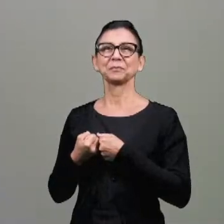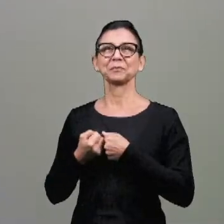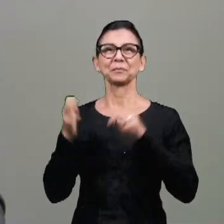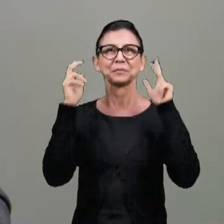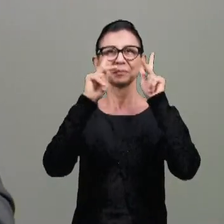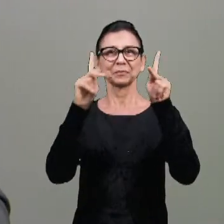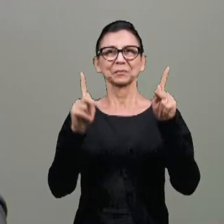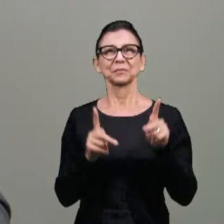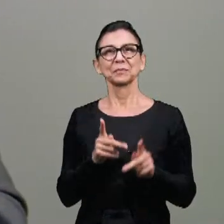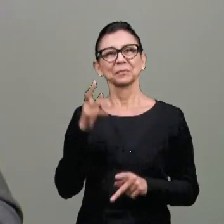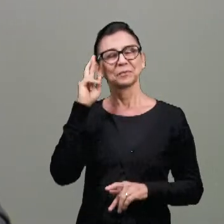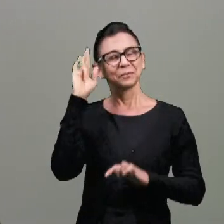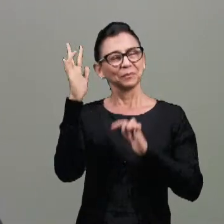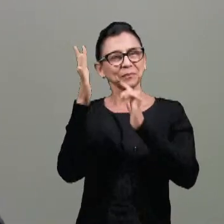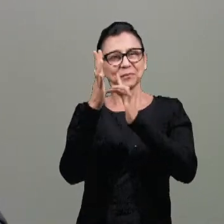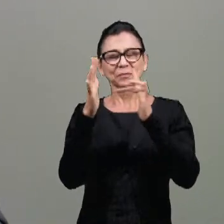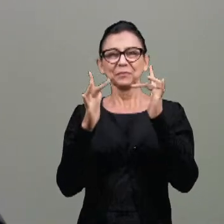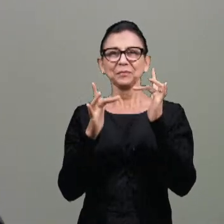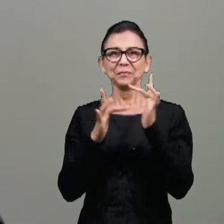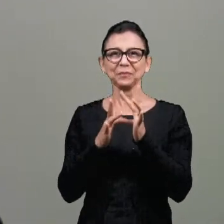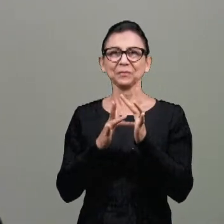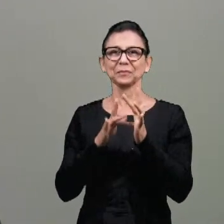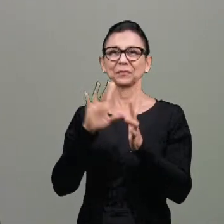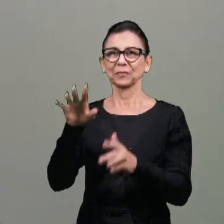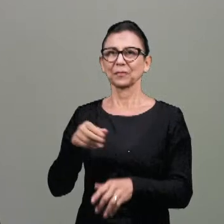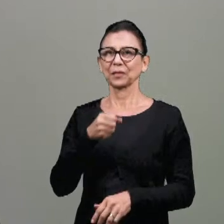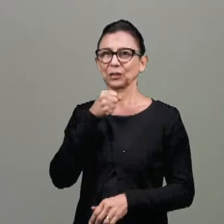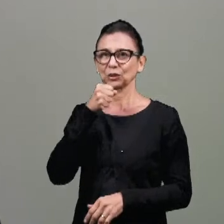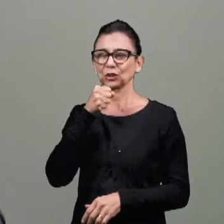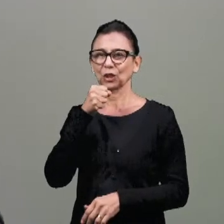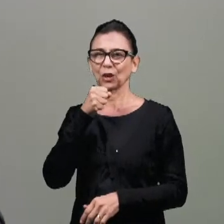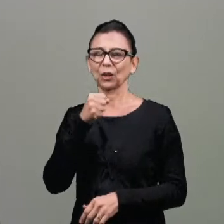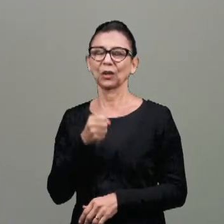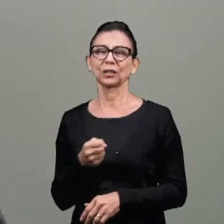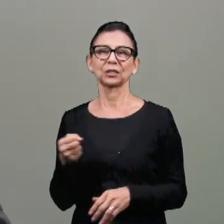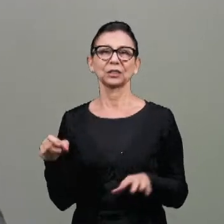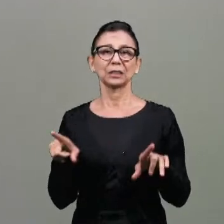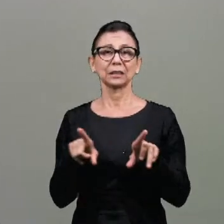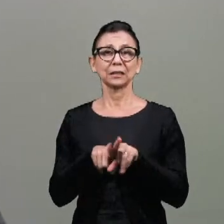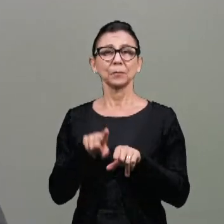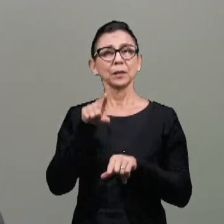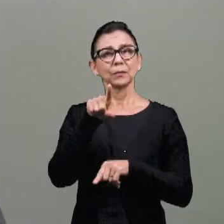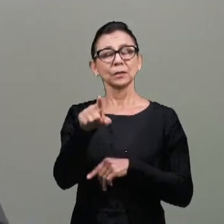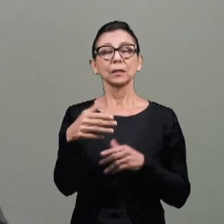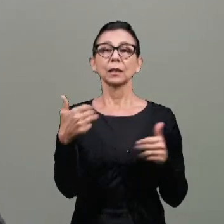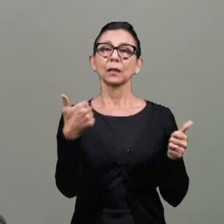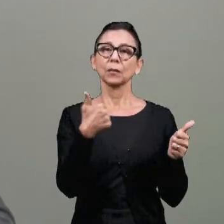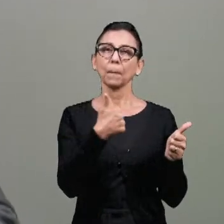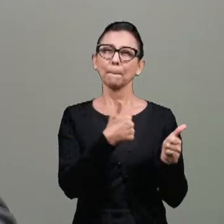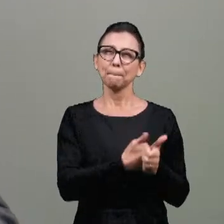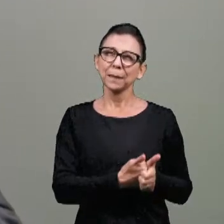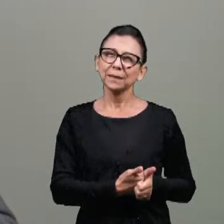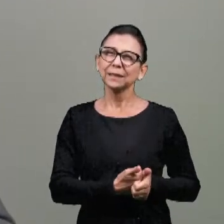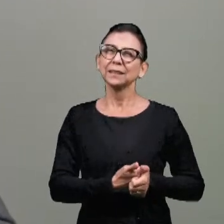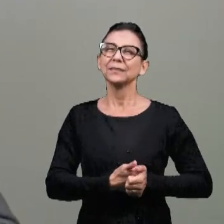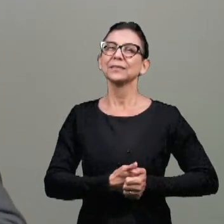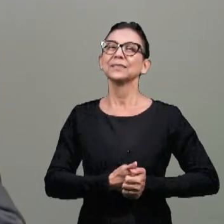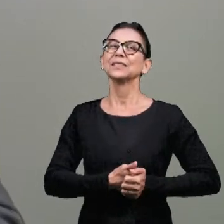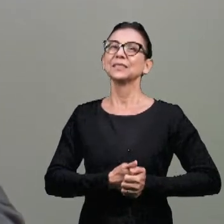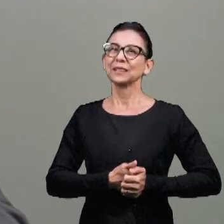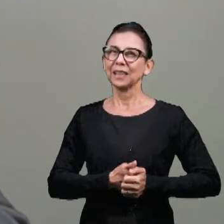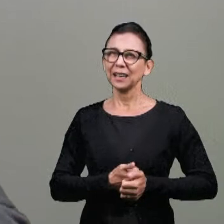Senhor Jorge, a paz do Senhor para você que nos acompanha, você que faz questão de meia hora antes já deixar o